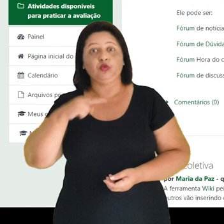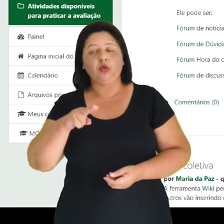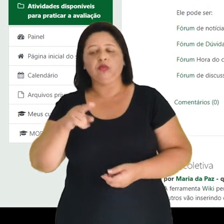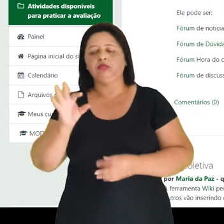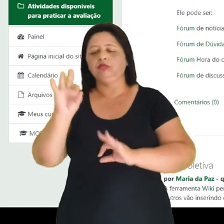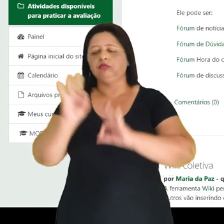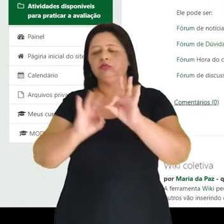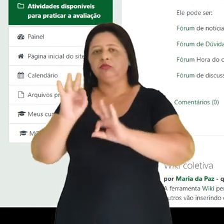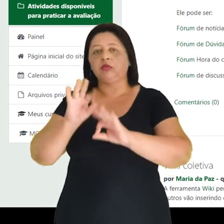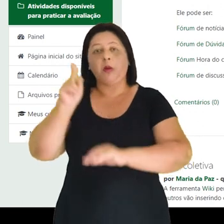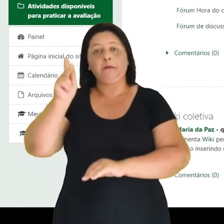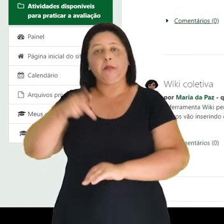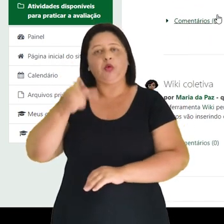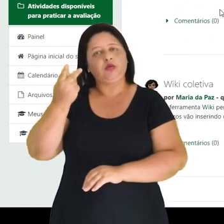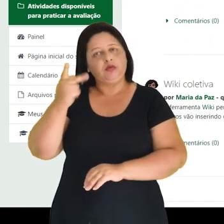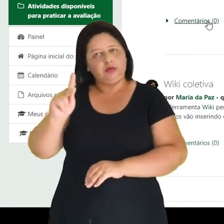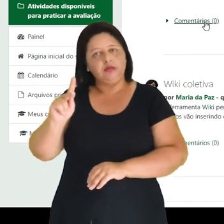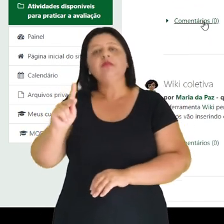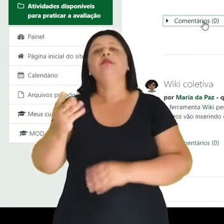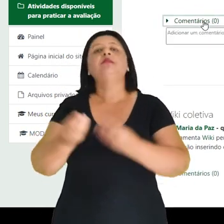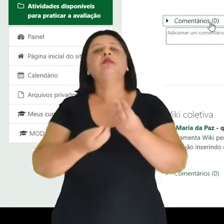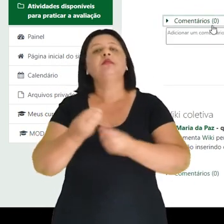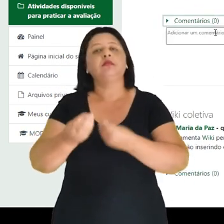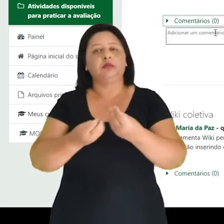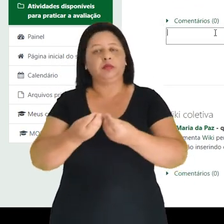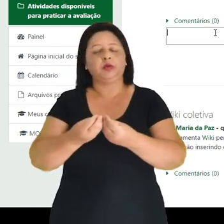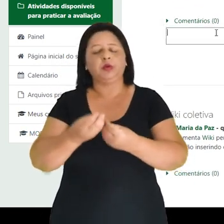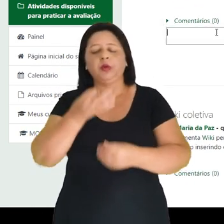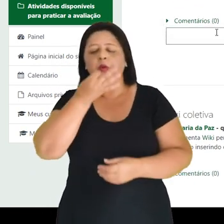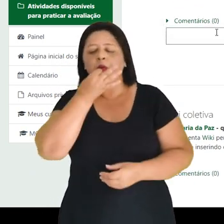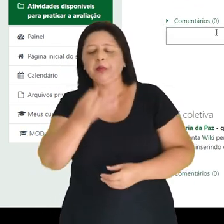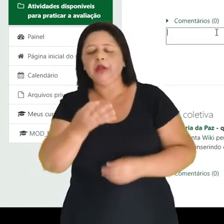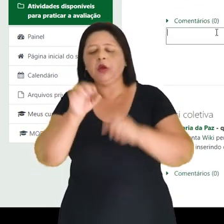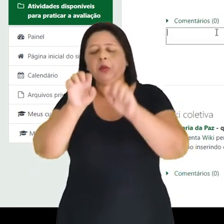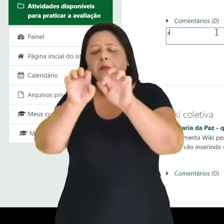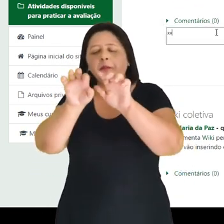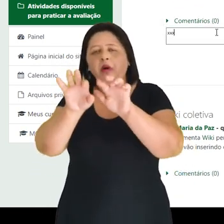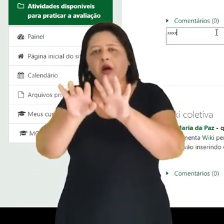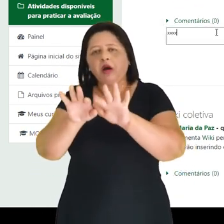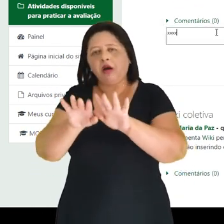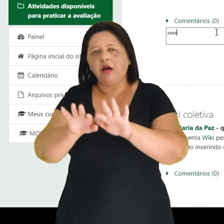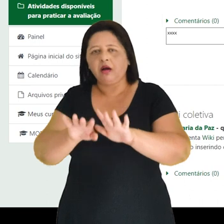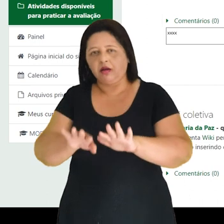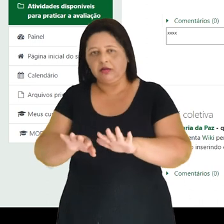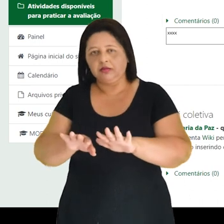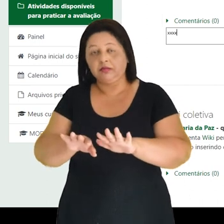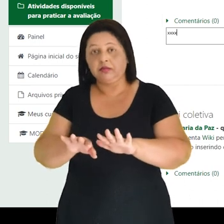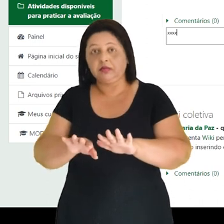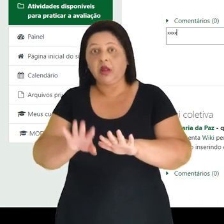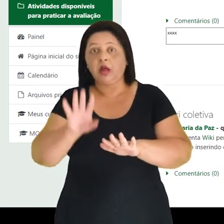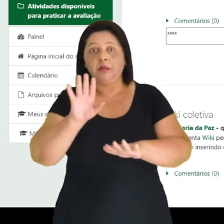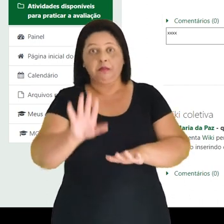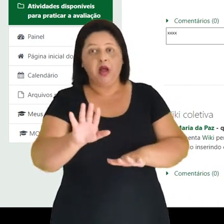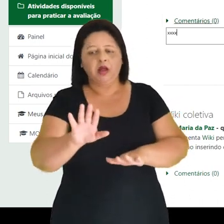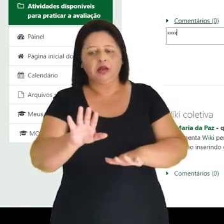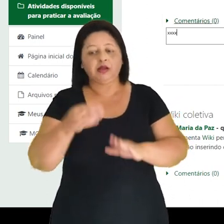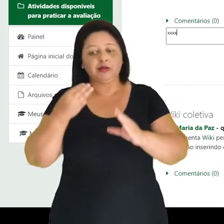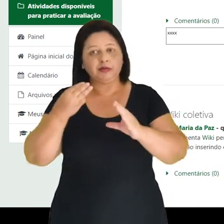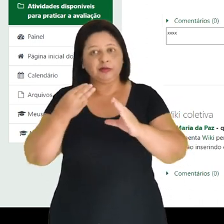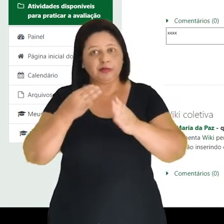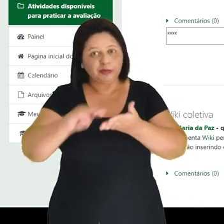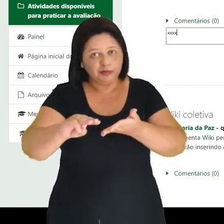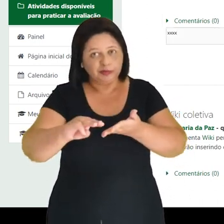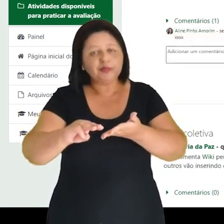atribuir a nota, e eu posso também fazer um comentário à postagem desse